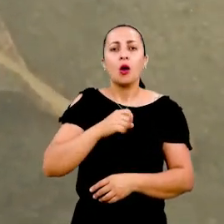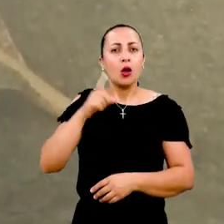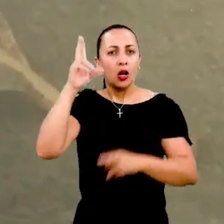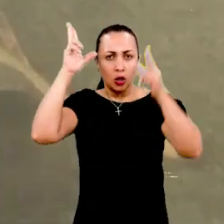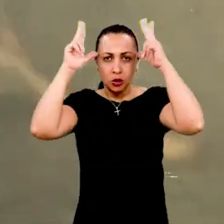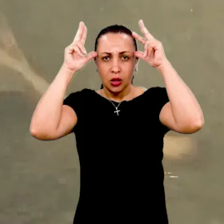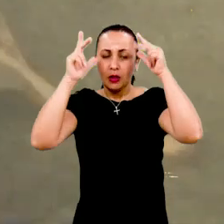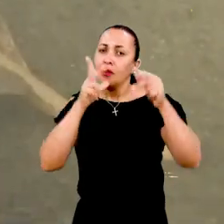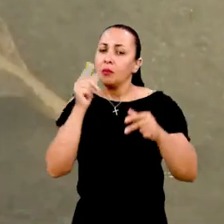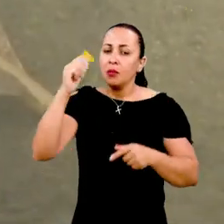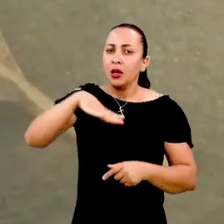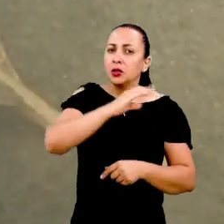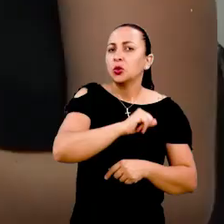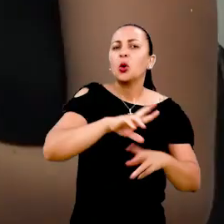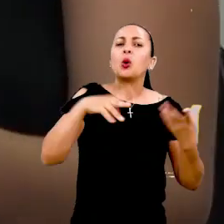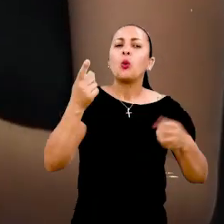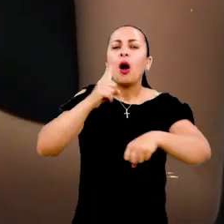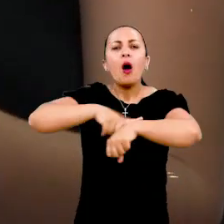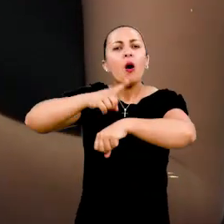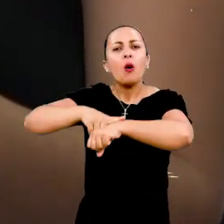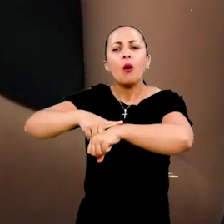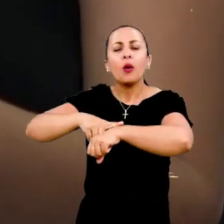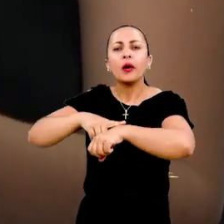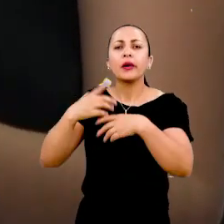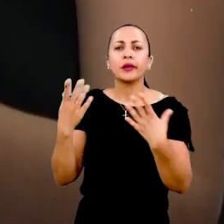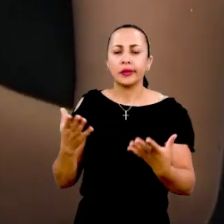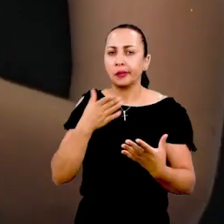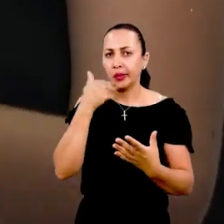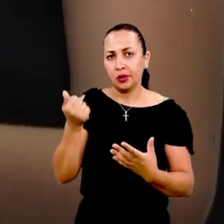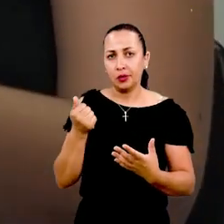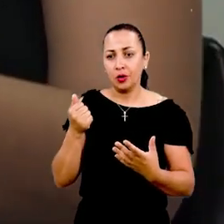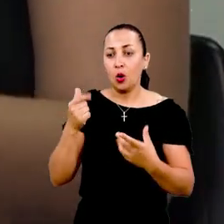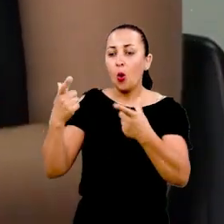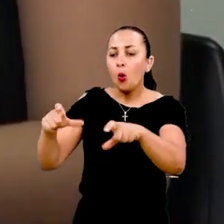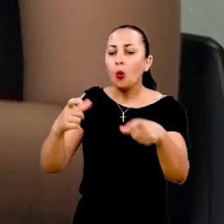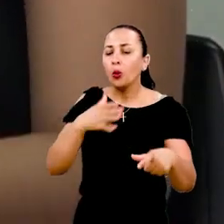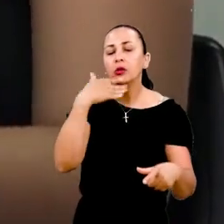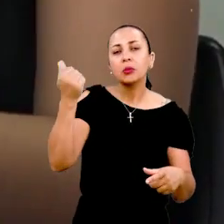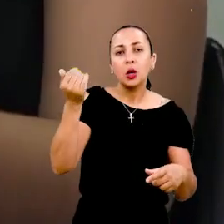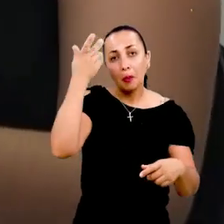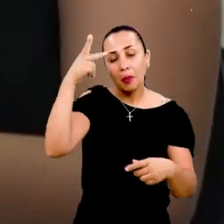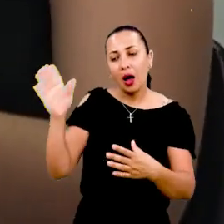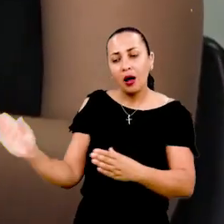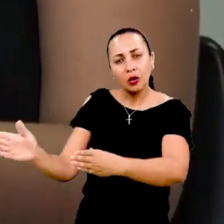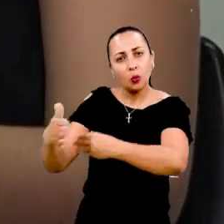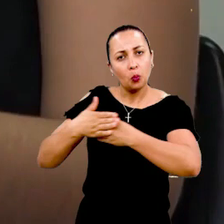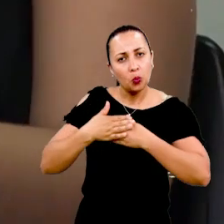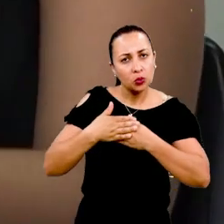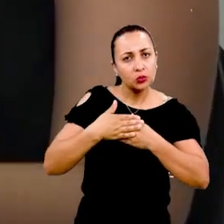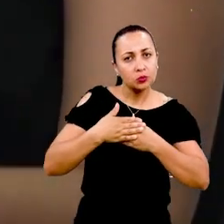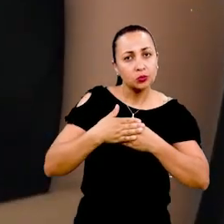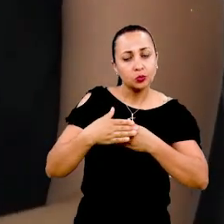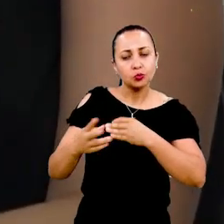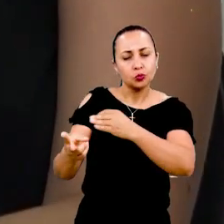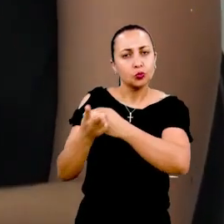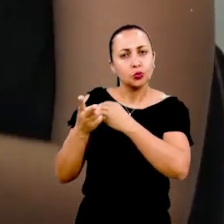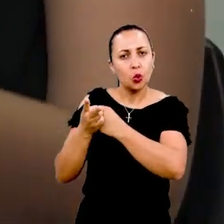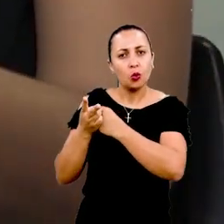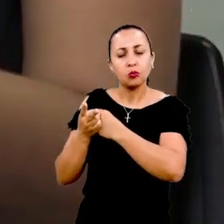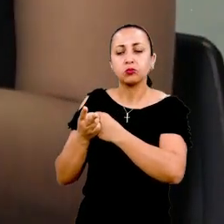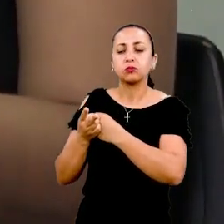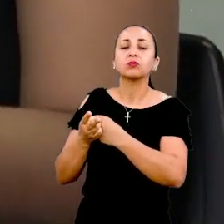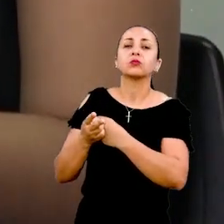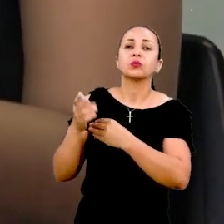ocorrência. Em que áreas a gente pode encontrar unidades de conservação que estão protegendo os cavalos